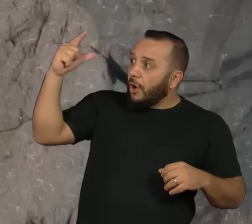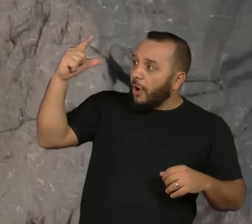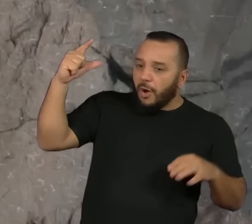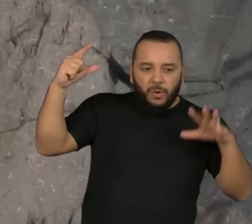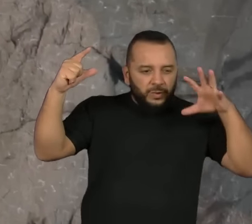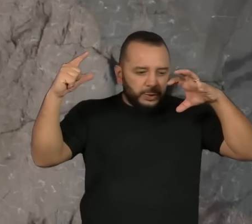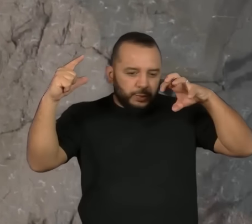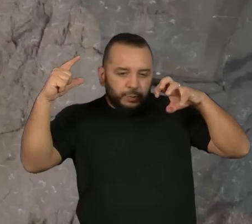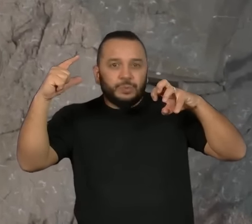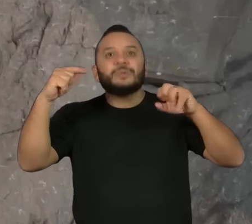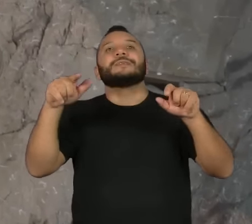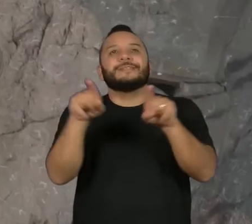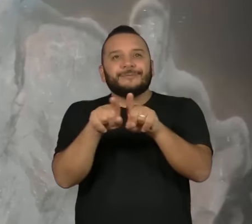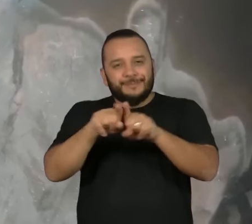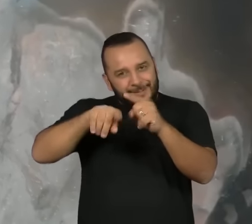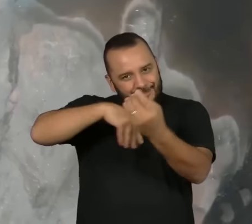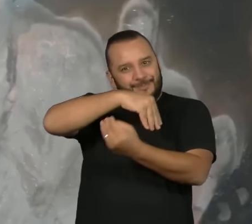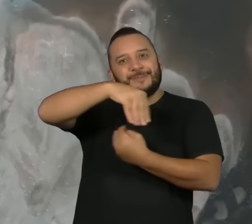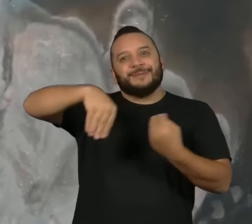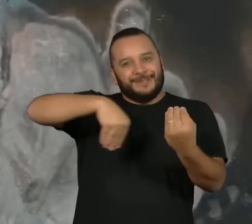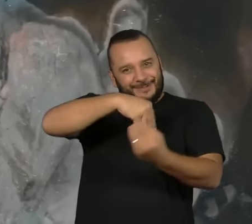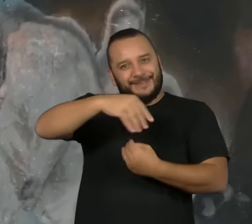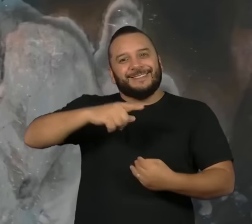compõem a cena.